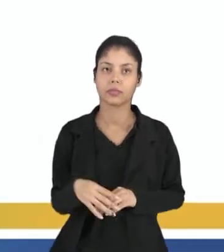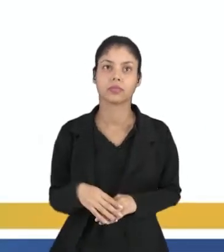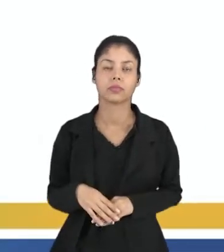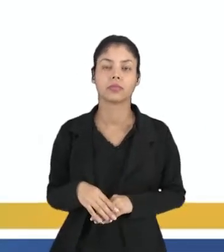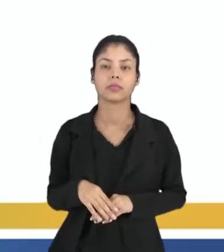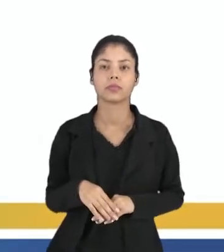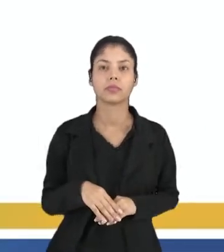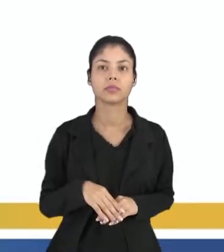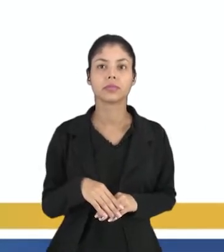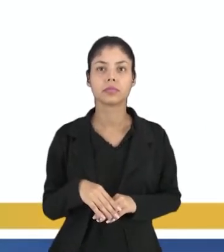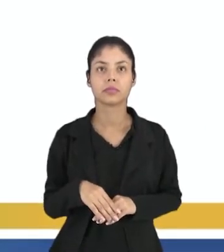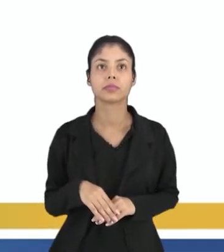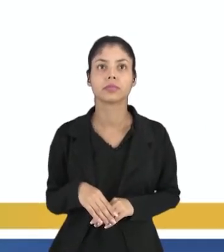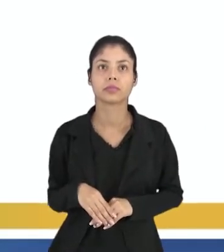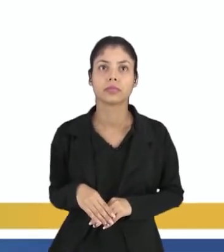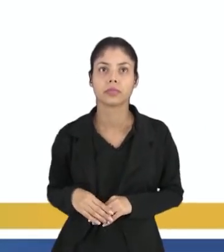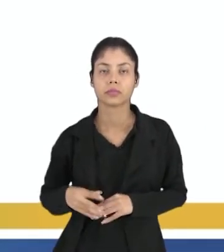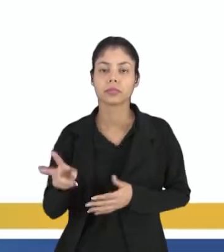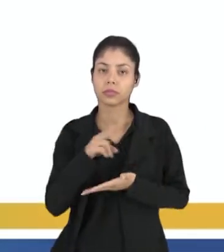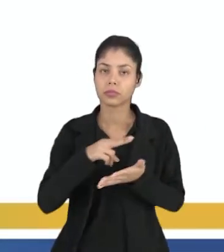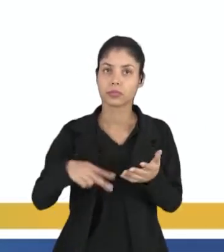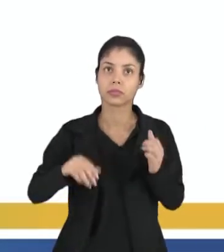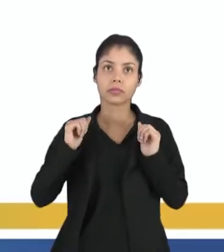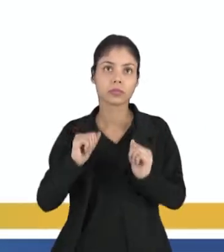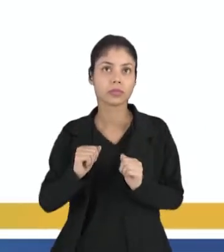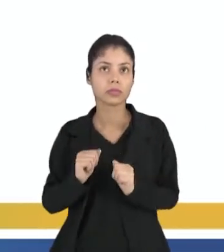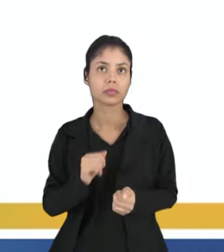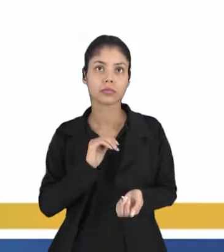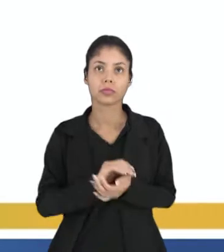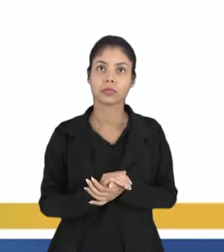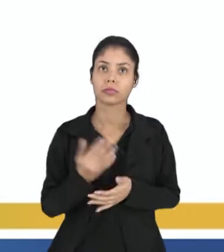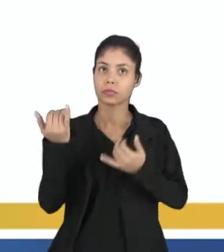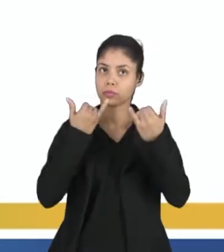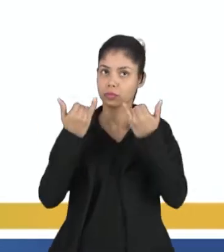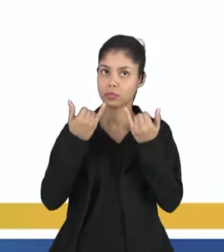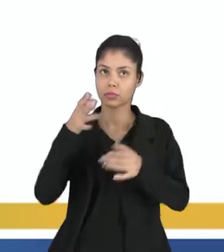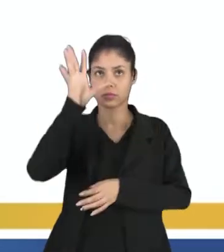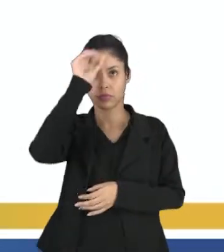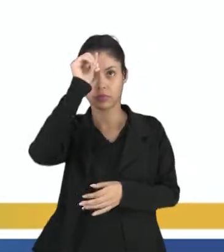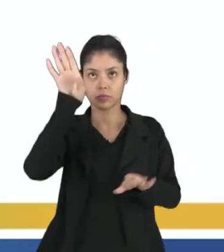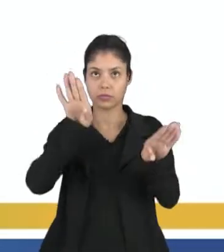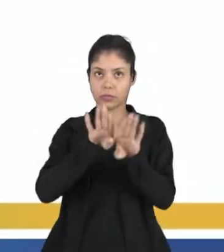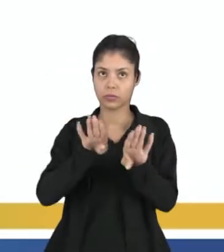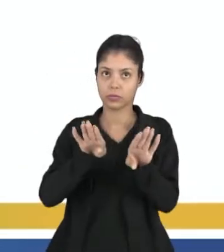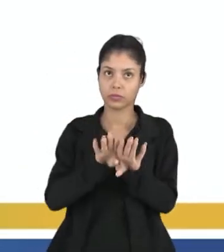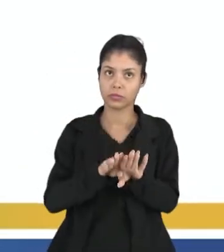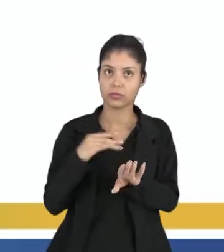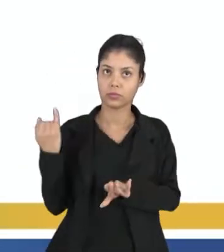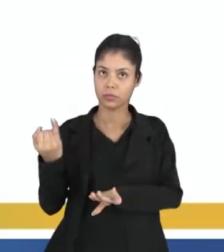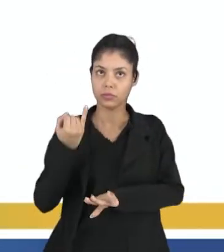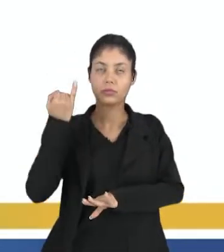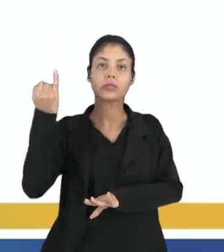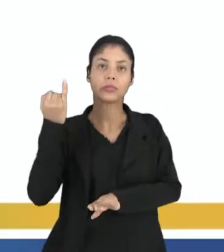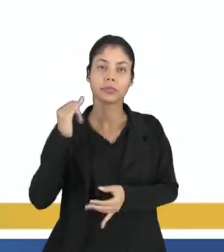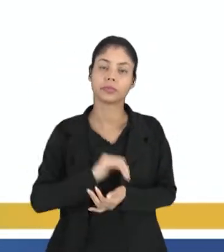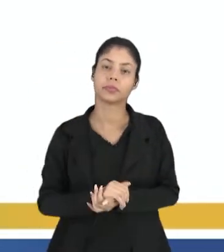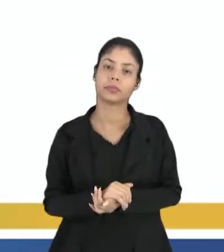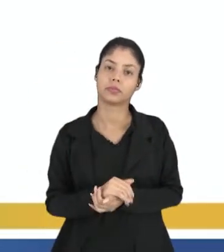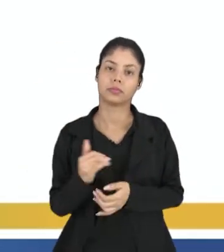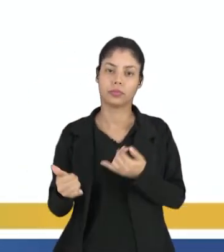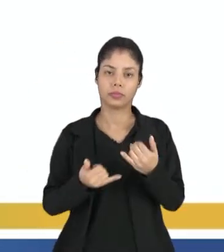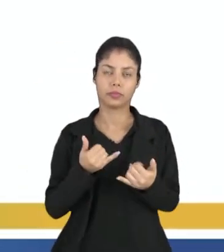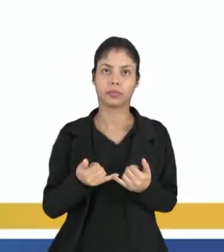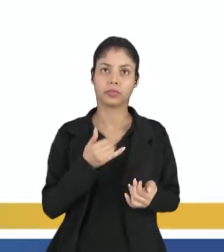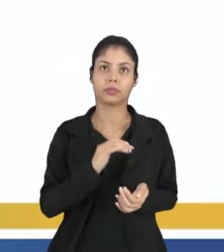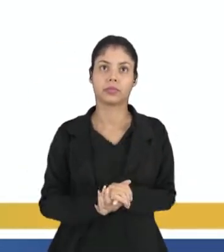é a leitura. A leitura pode ser fonte de informação, aprendizagem e também uma excelente forma